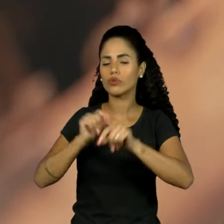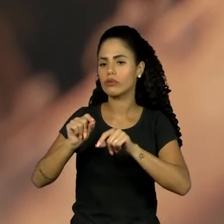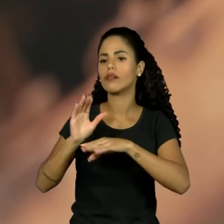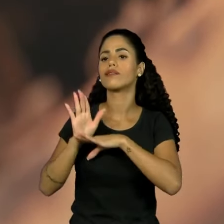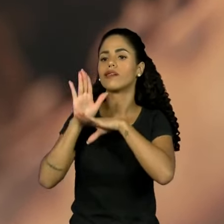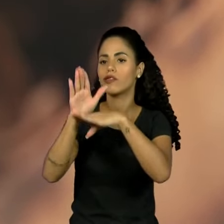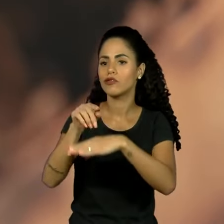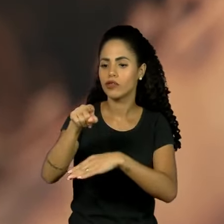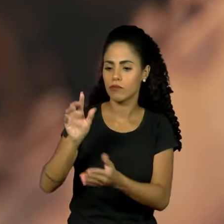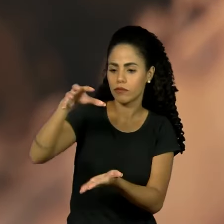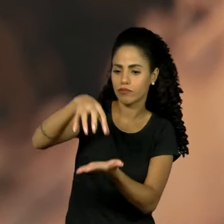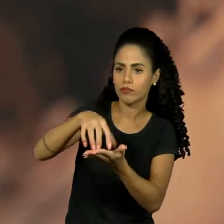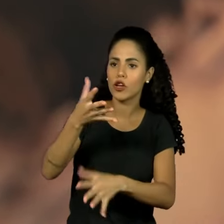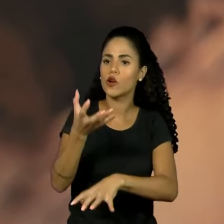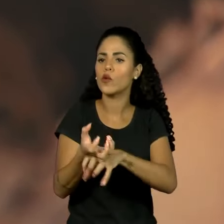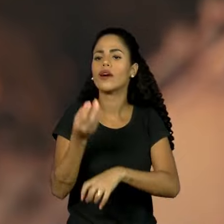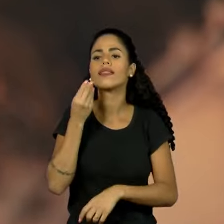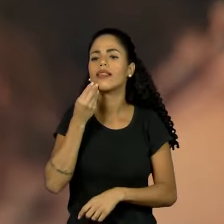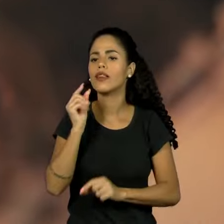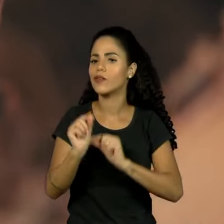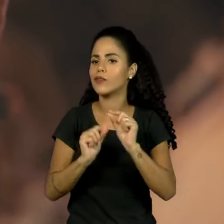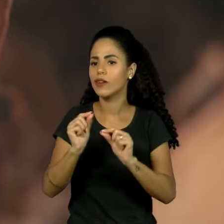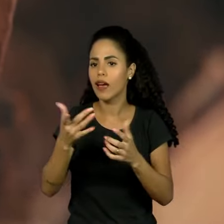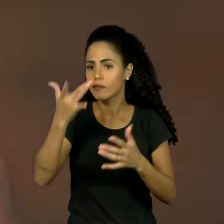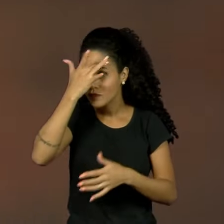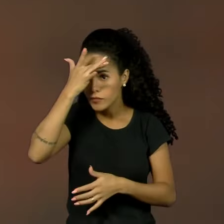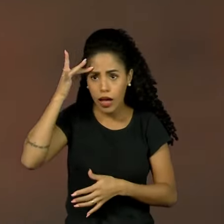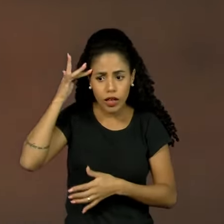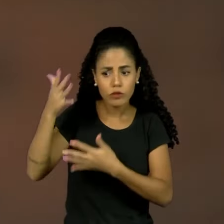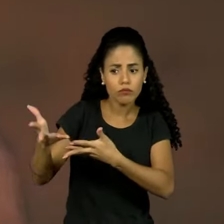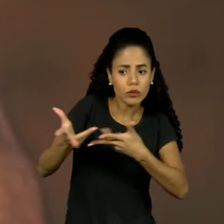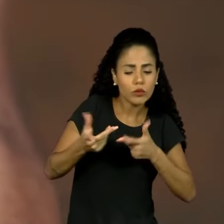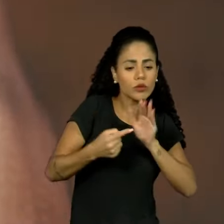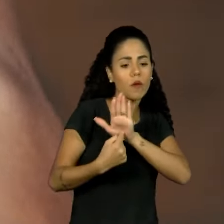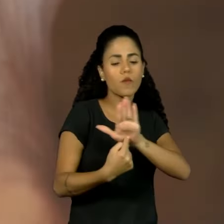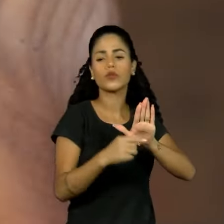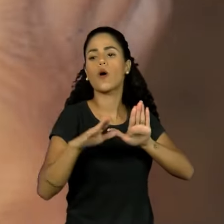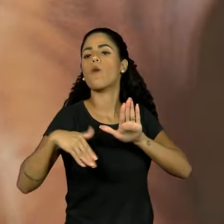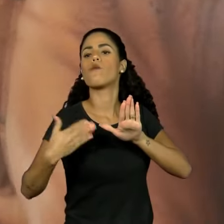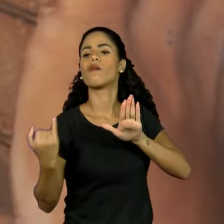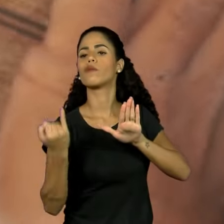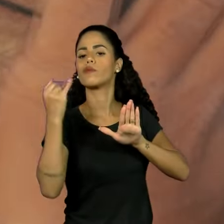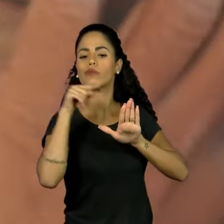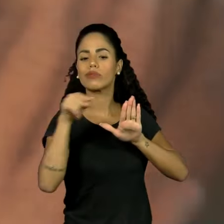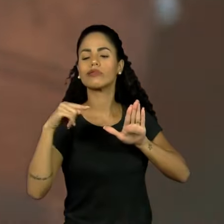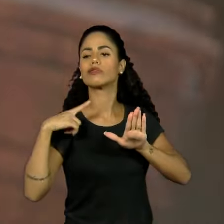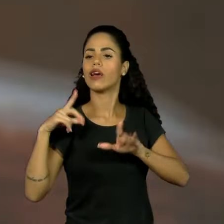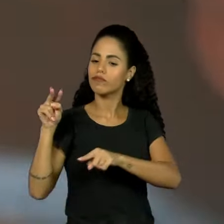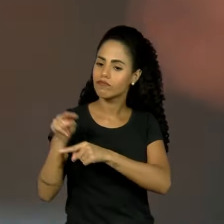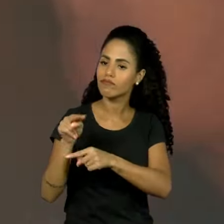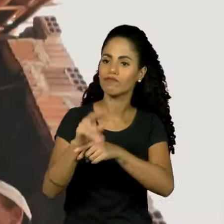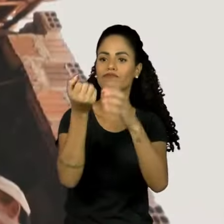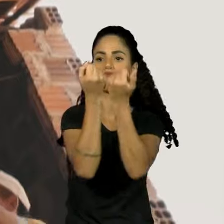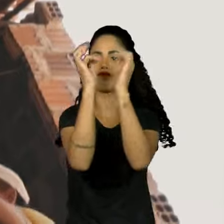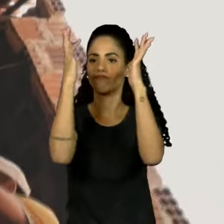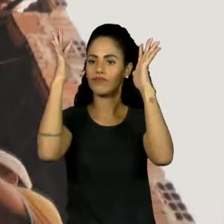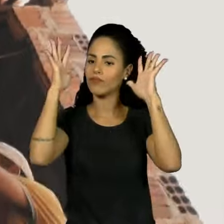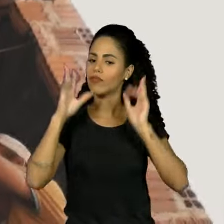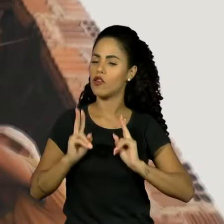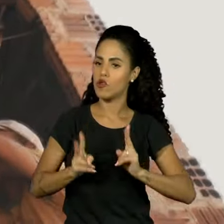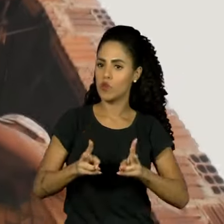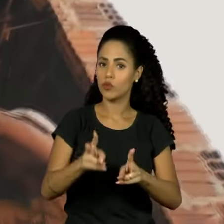da Associação Caatinga, que é trazer as pessoas, mostrar para elas a importância de manter uma floresta em pé,